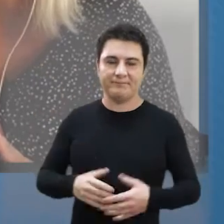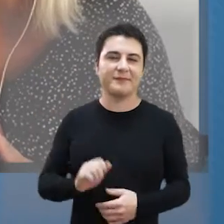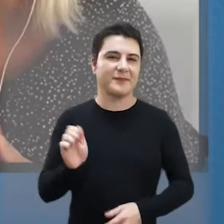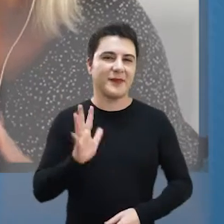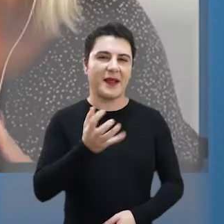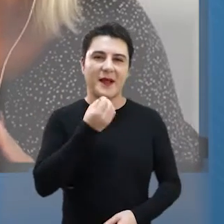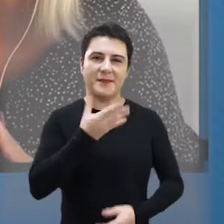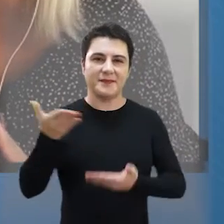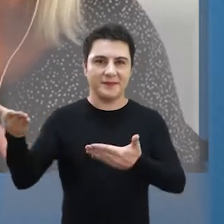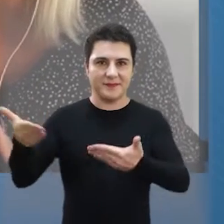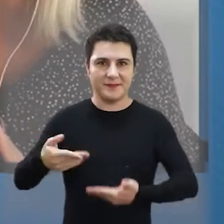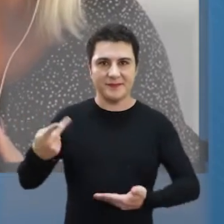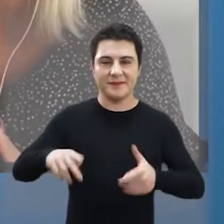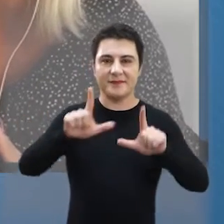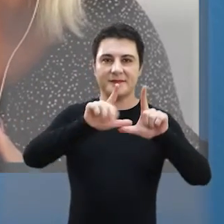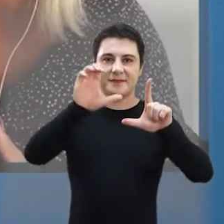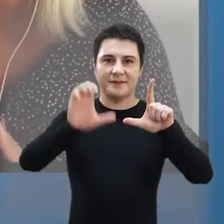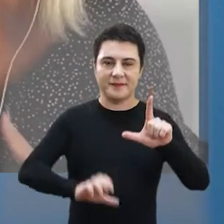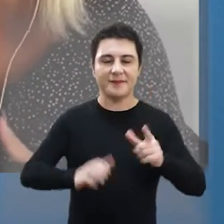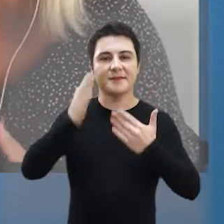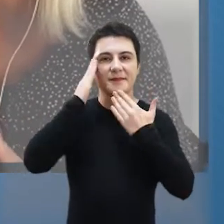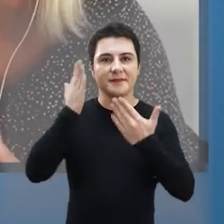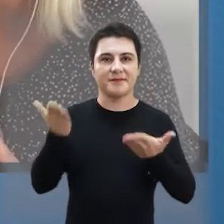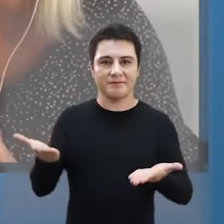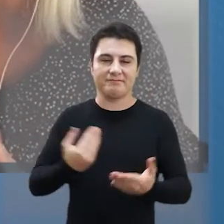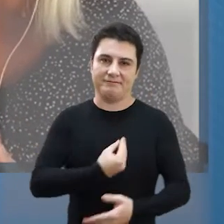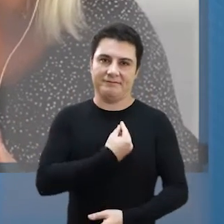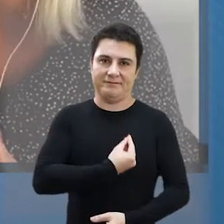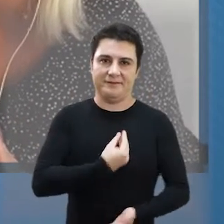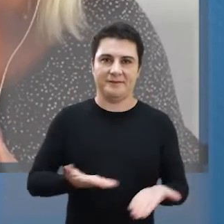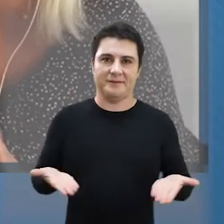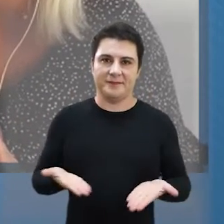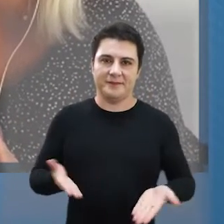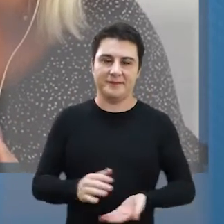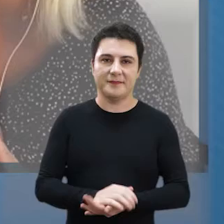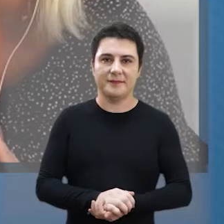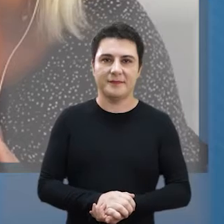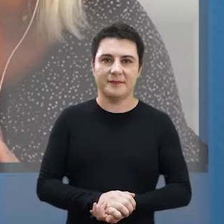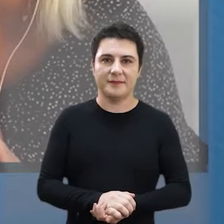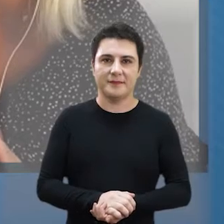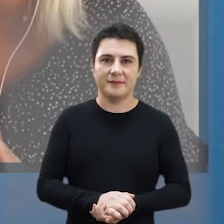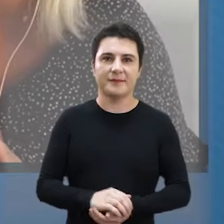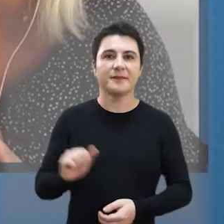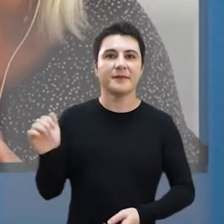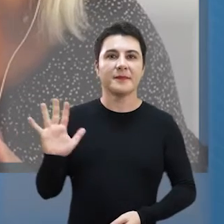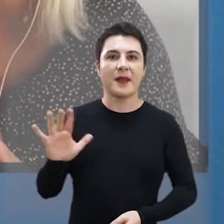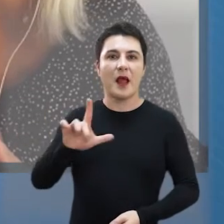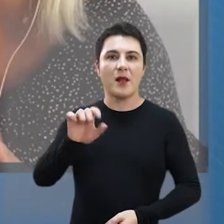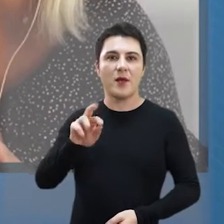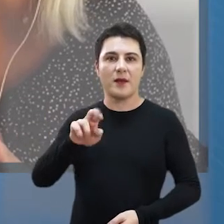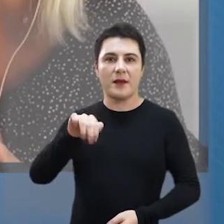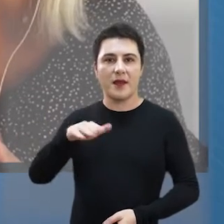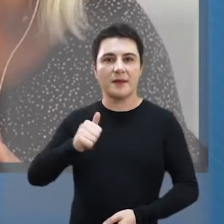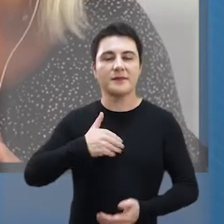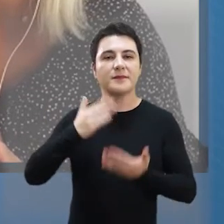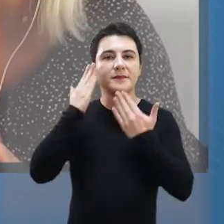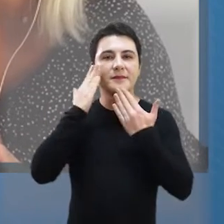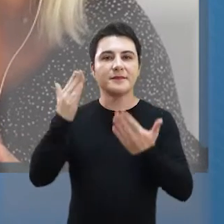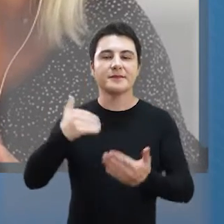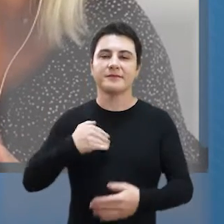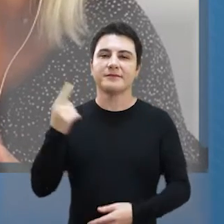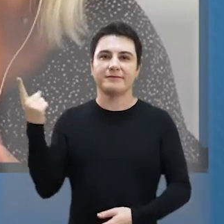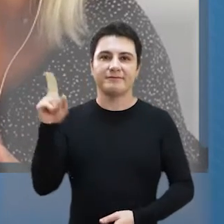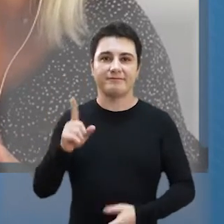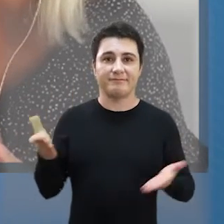doutor Ricardo, seja muito bem-vindo ao nosso programa e obrigada pela sua presença aqui hoje. Olá, Lorena. Eu que agradeço por